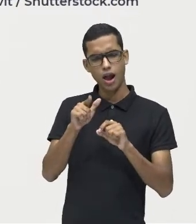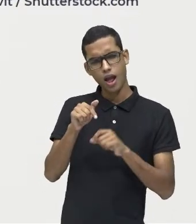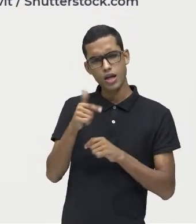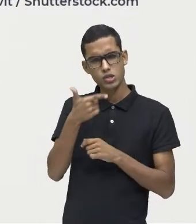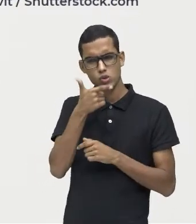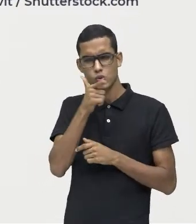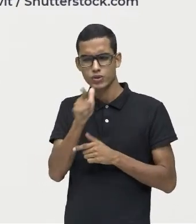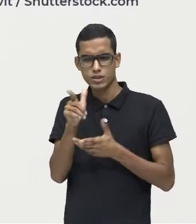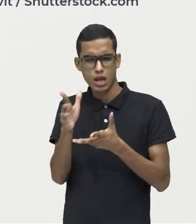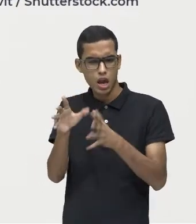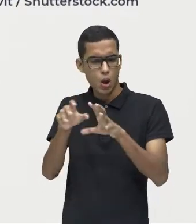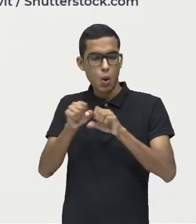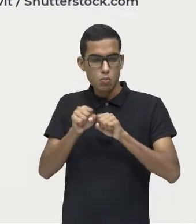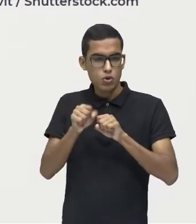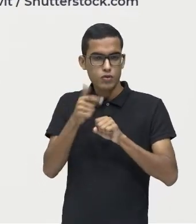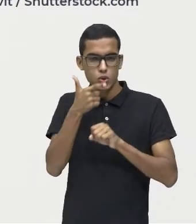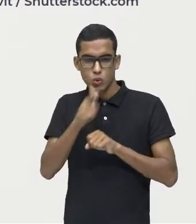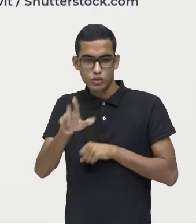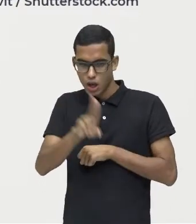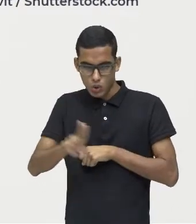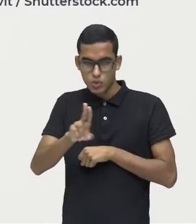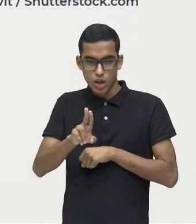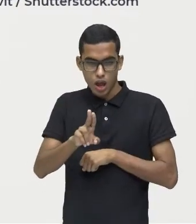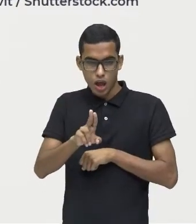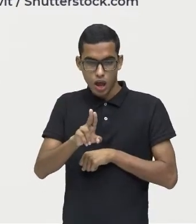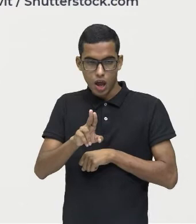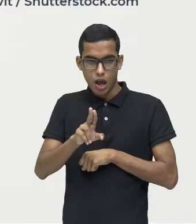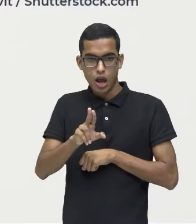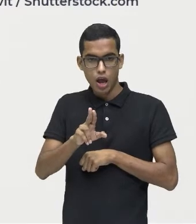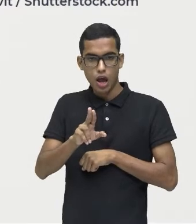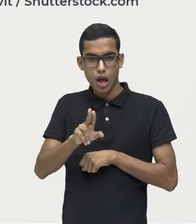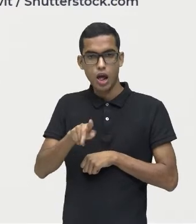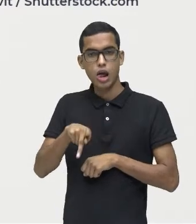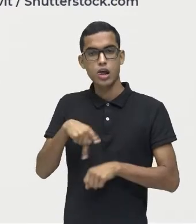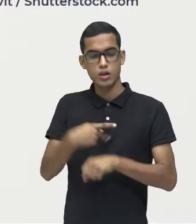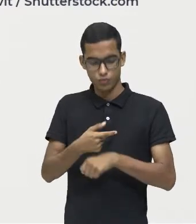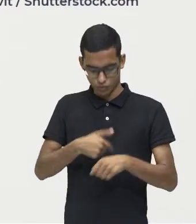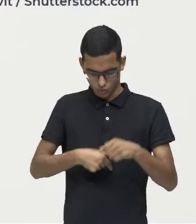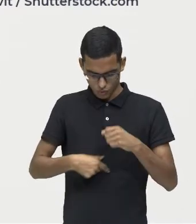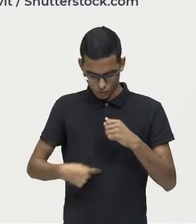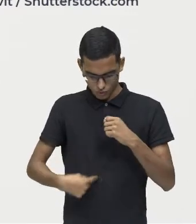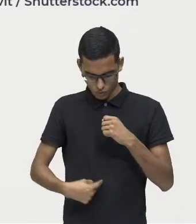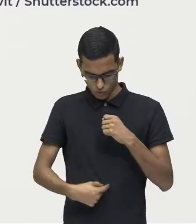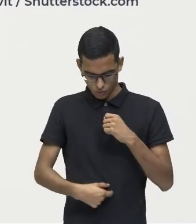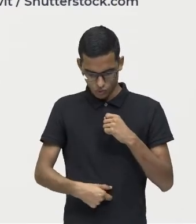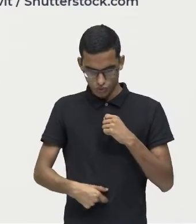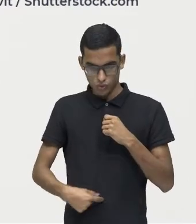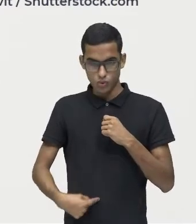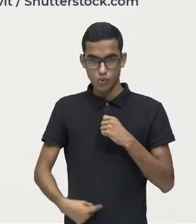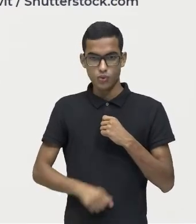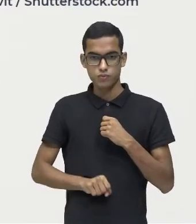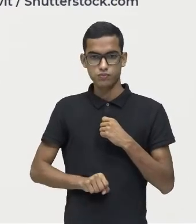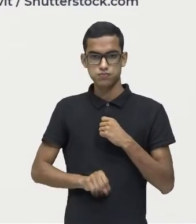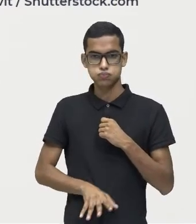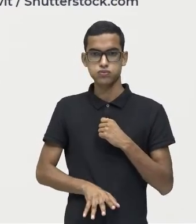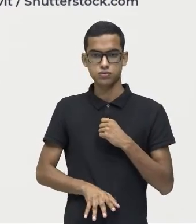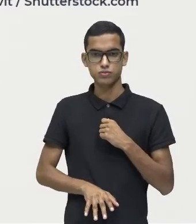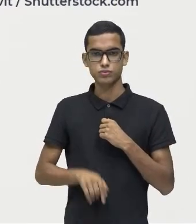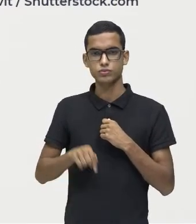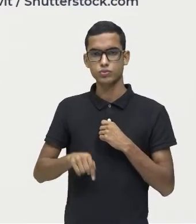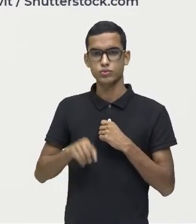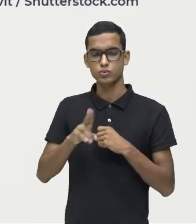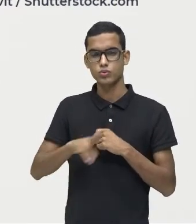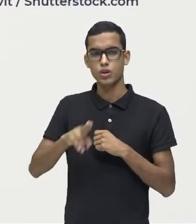trajeto, né? Então ele sai do intestino delgado, ele passa pelo intestino grosso e sai através